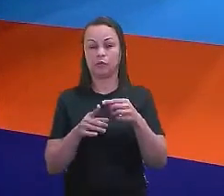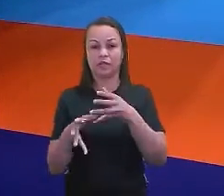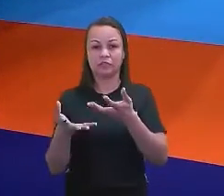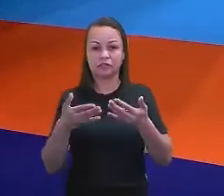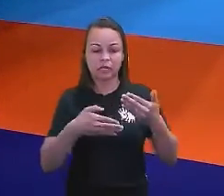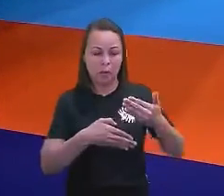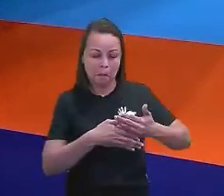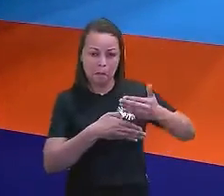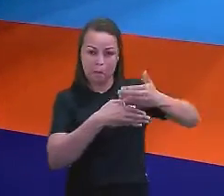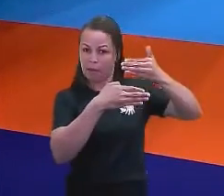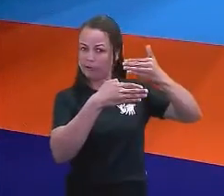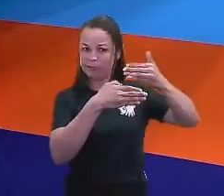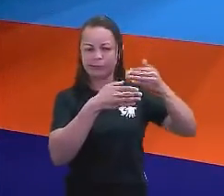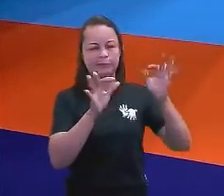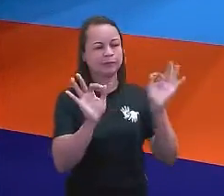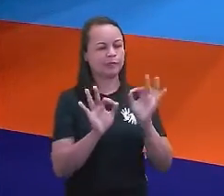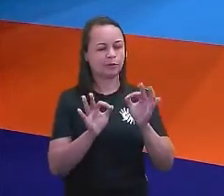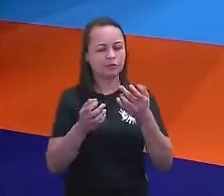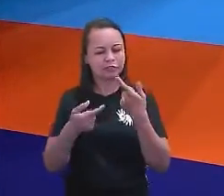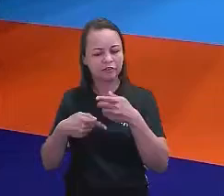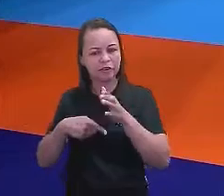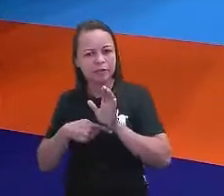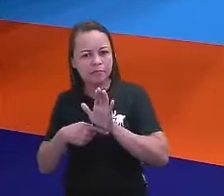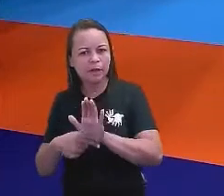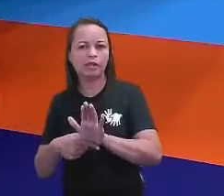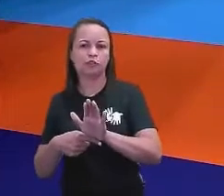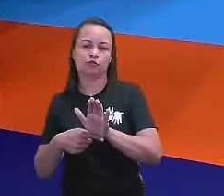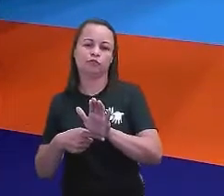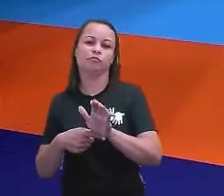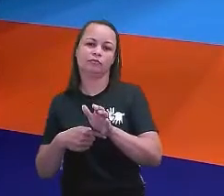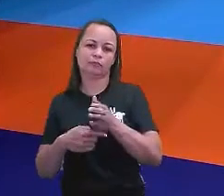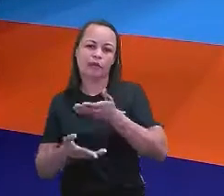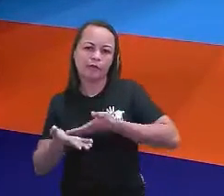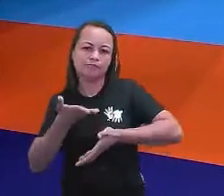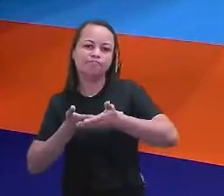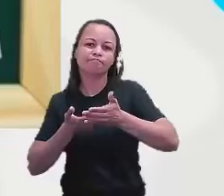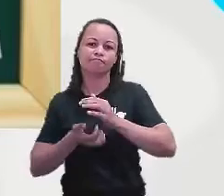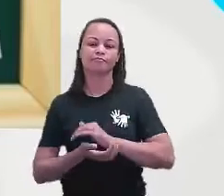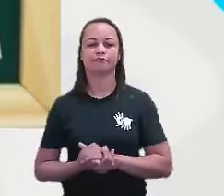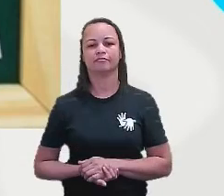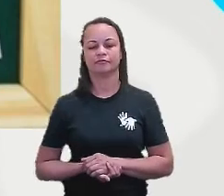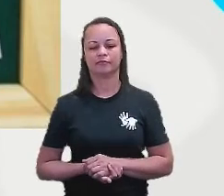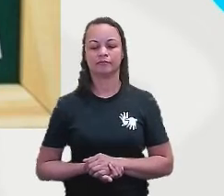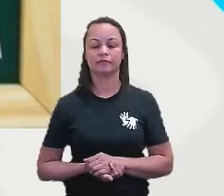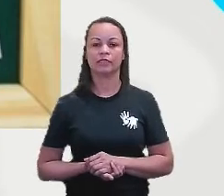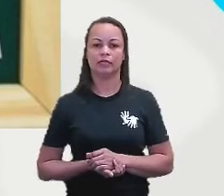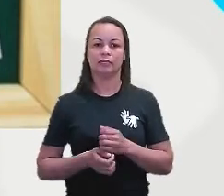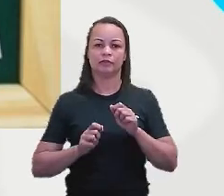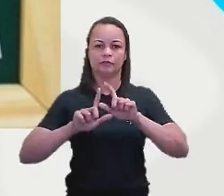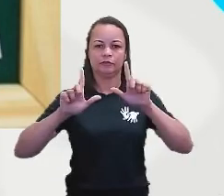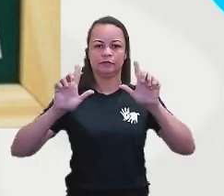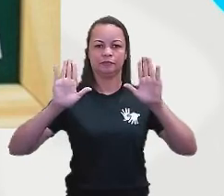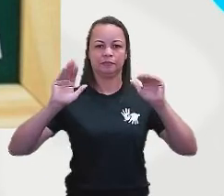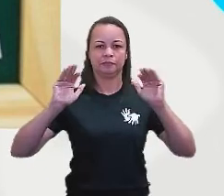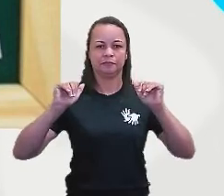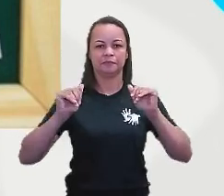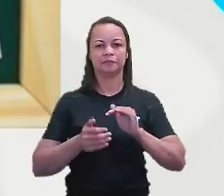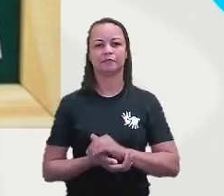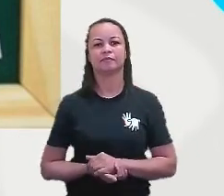muros, nós viemos aqui para construir pontes. Dito tudo isso, abre essa imagem aí, por favor. Fui!